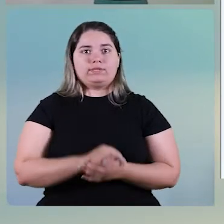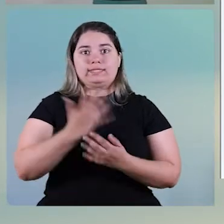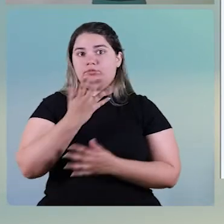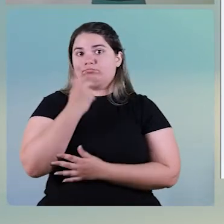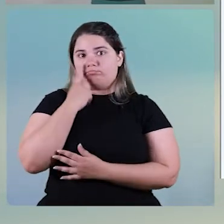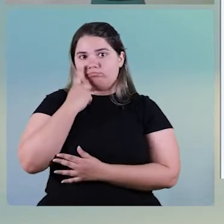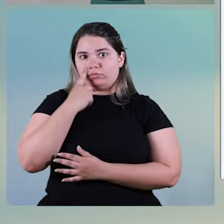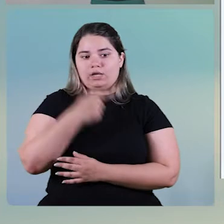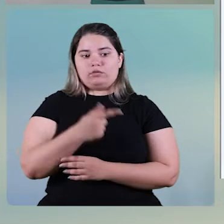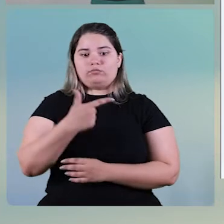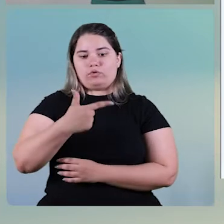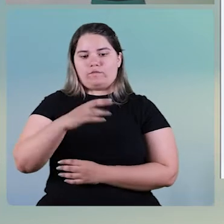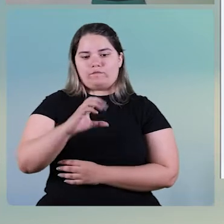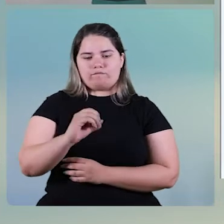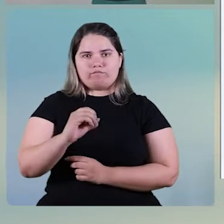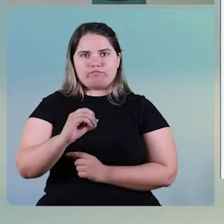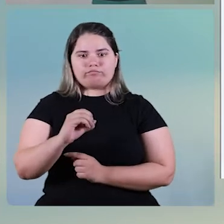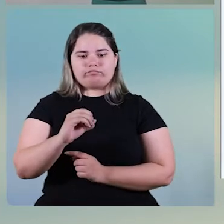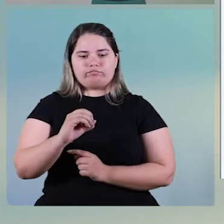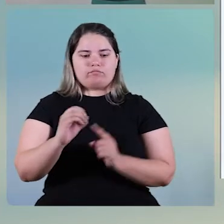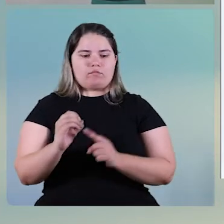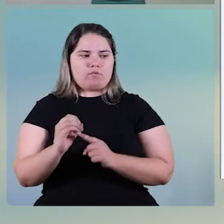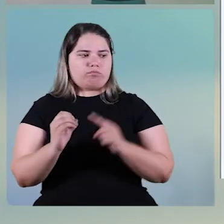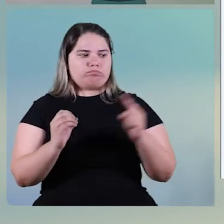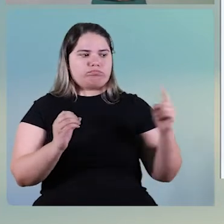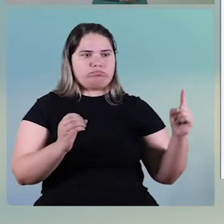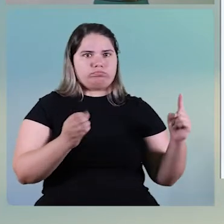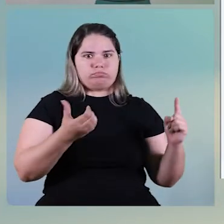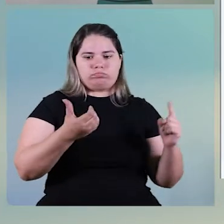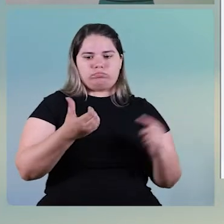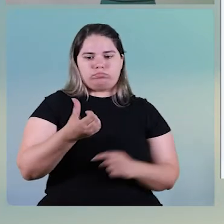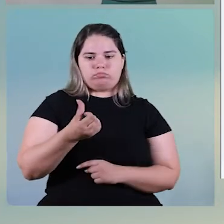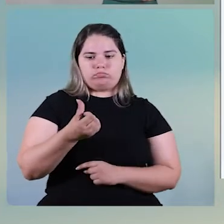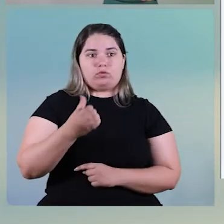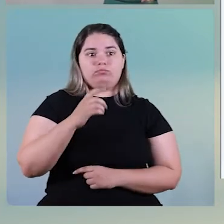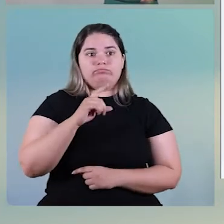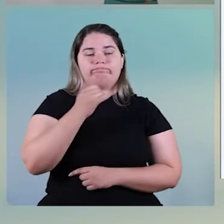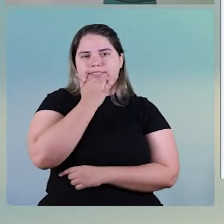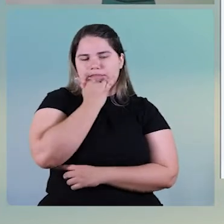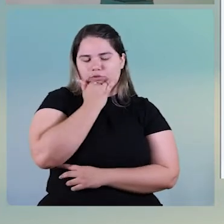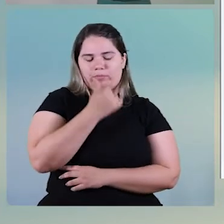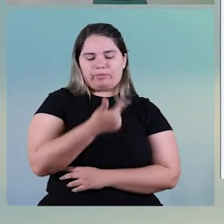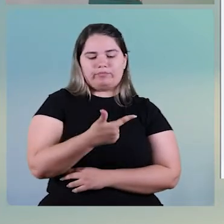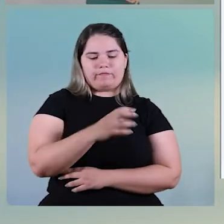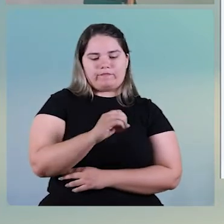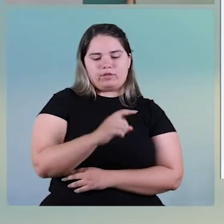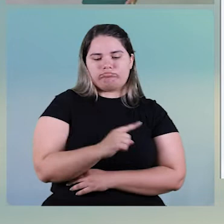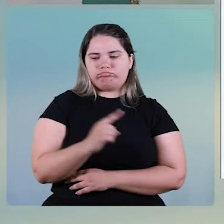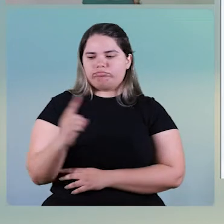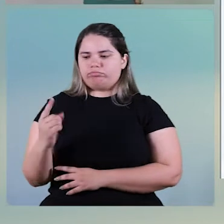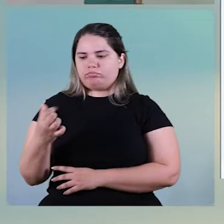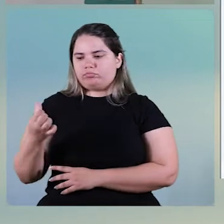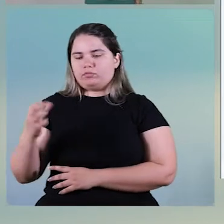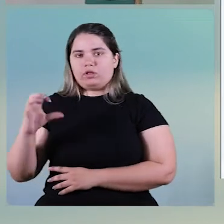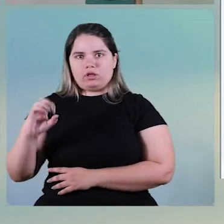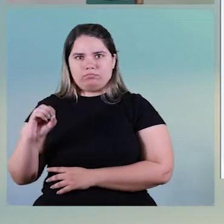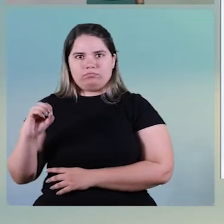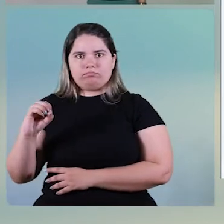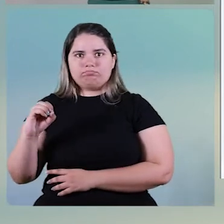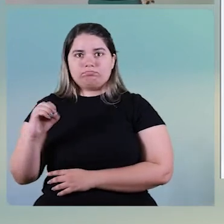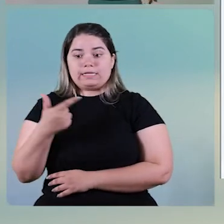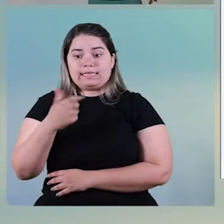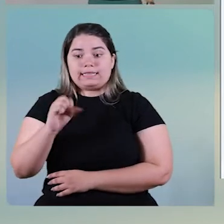60 metros em 10 segundos. E depois ele foi dos 60 metros até o menos 40 metros